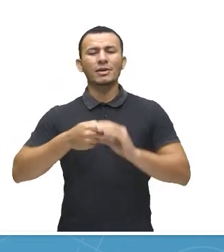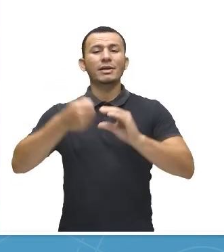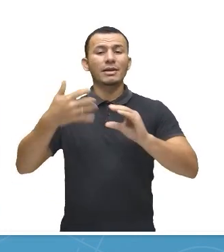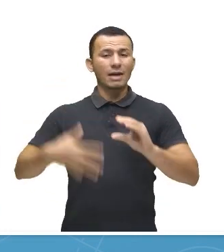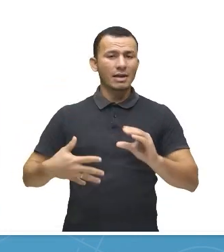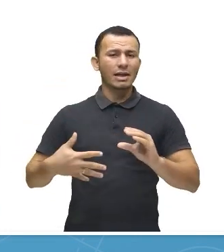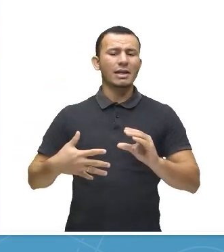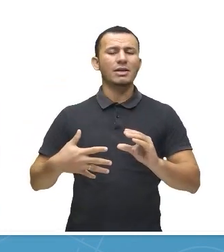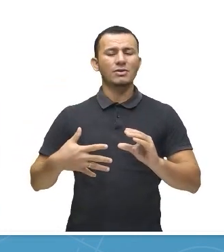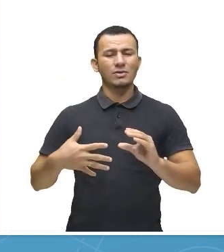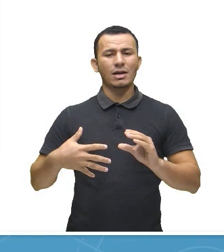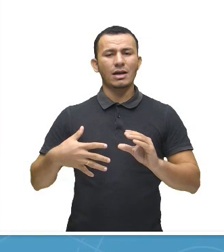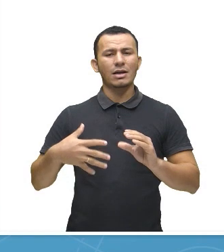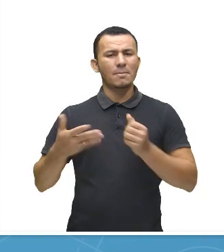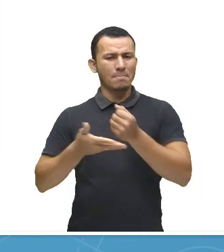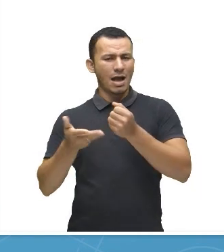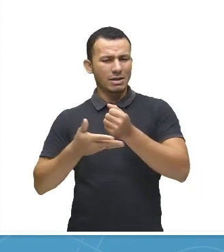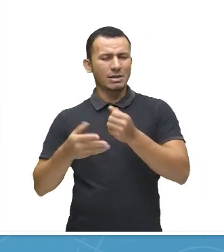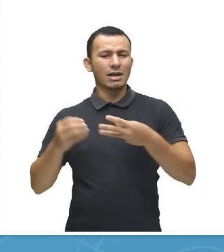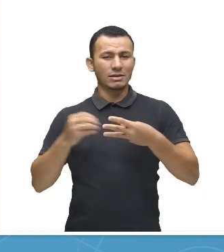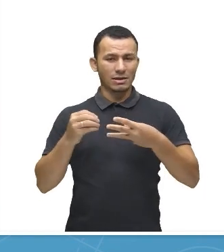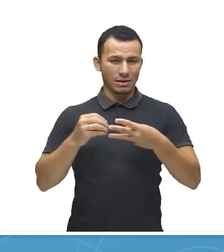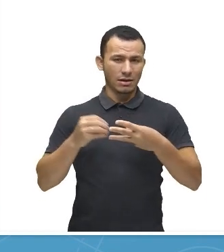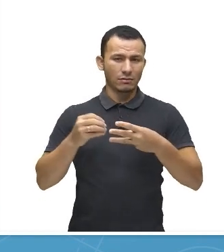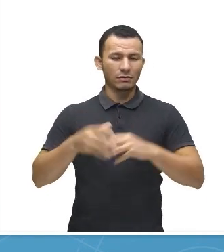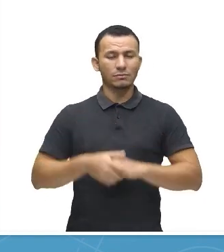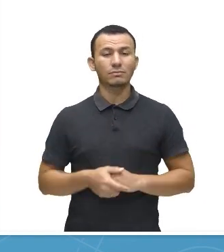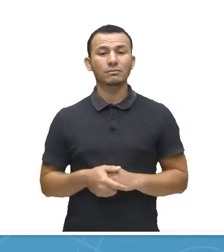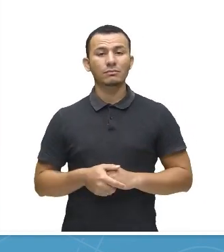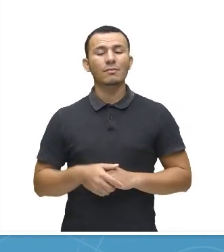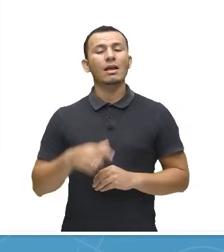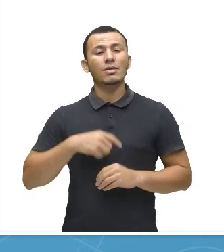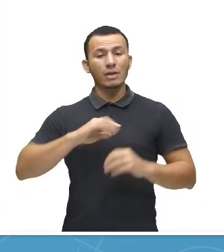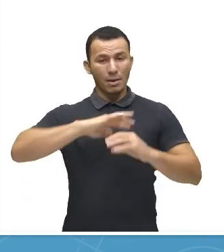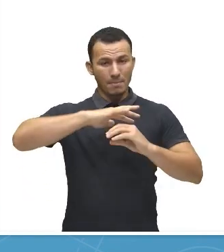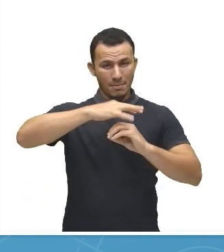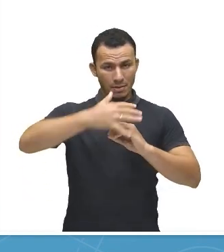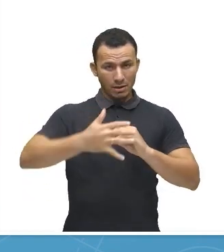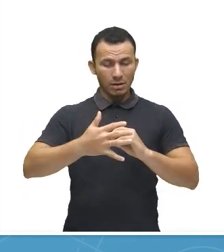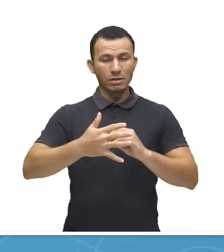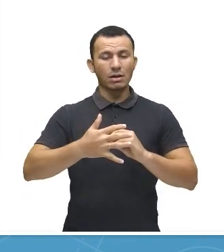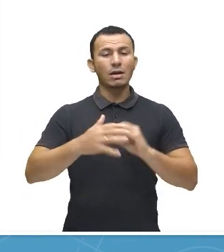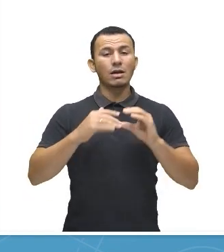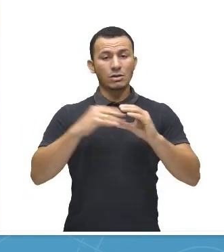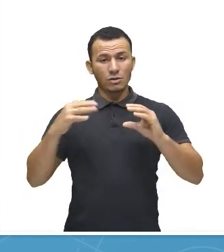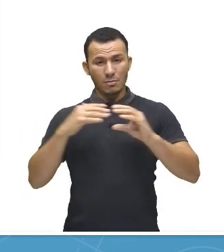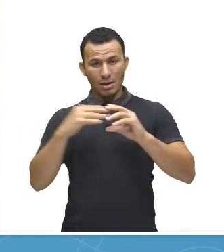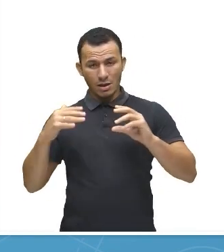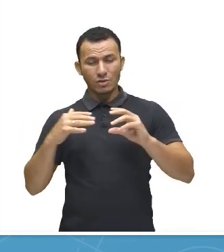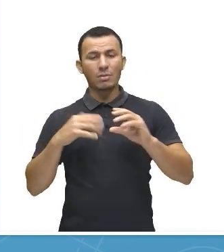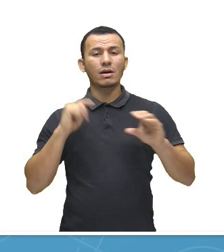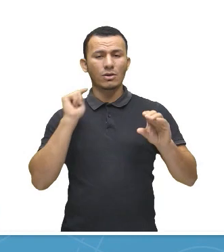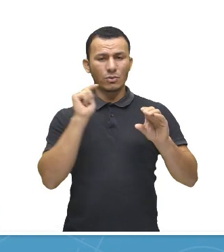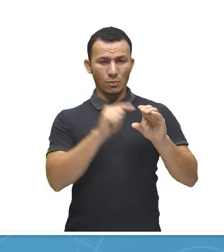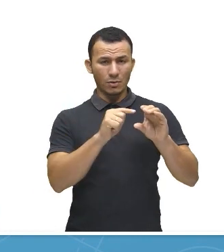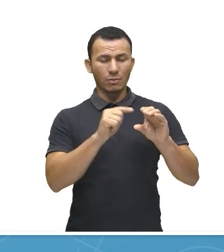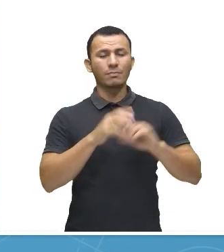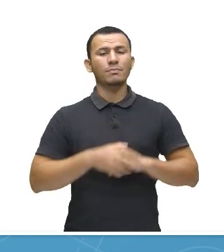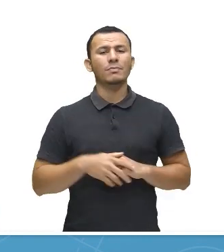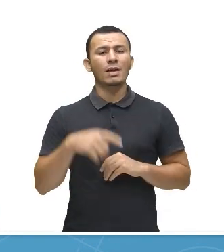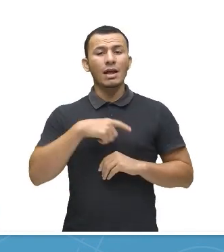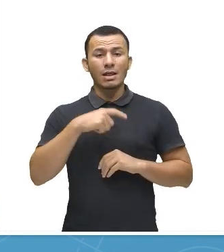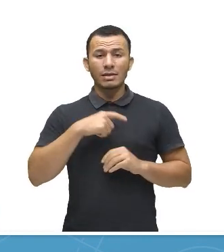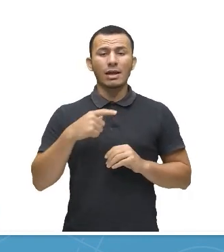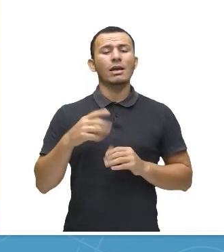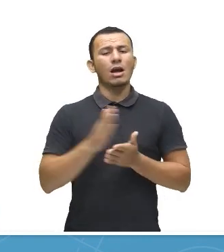características básicas da célula você vai ter membrana, citoplasma e núcleo. Mas existem algumas células que